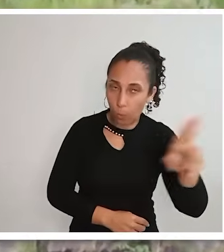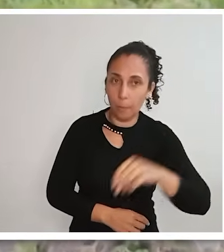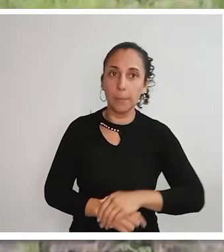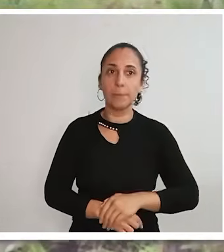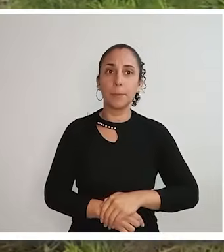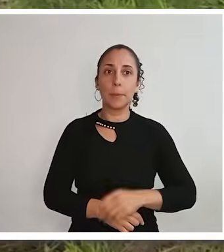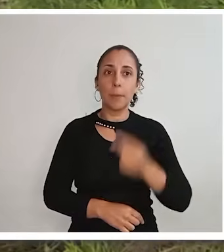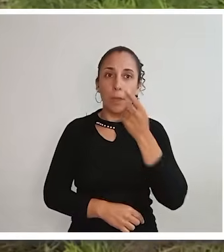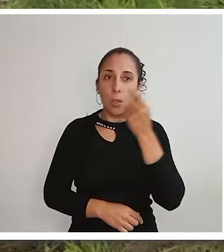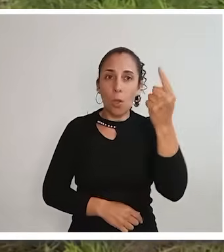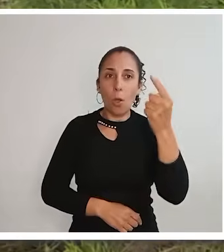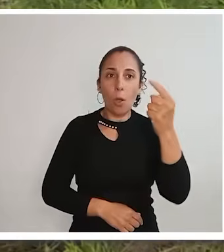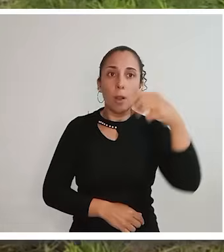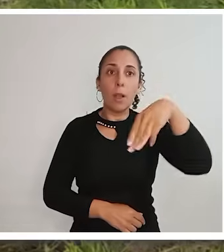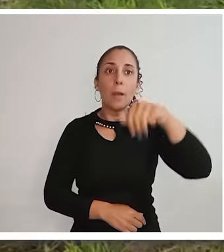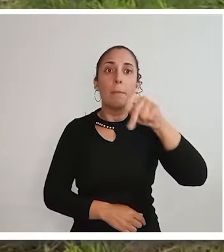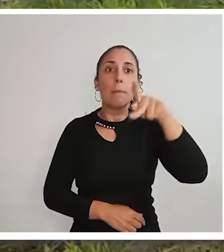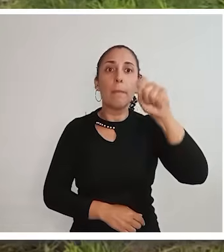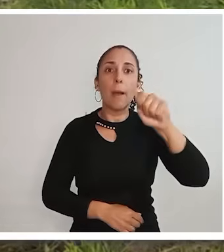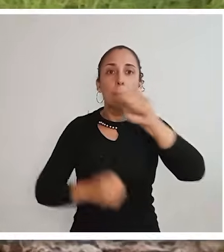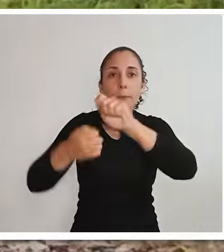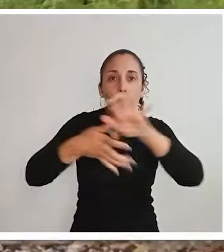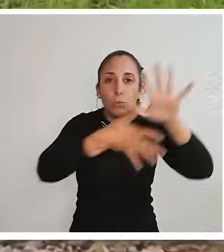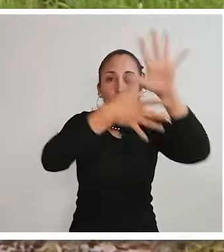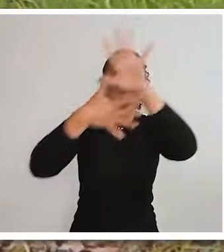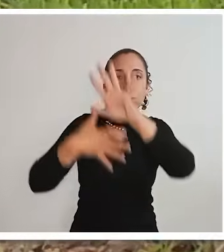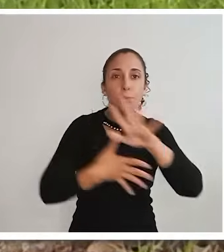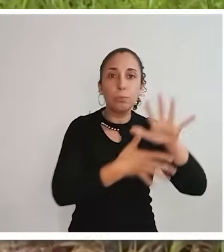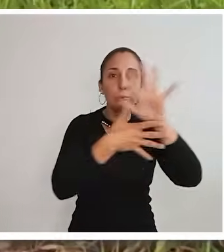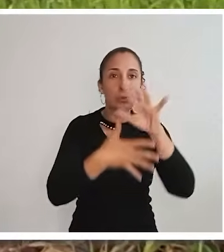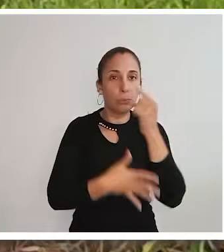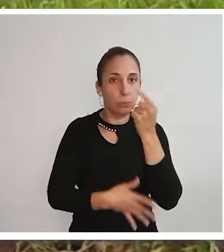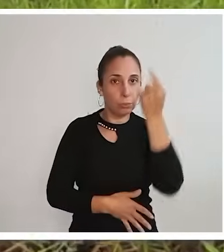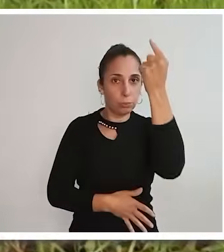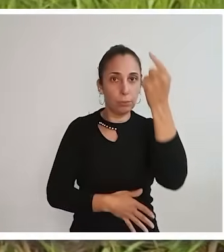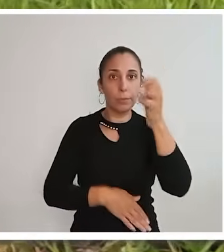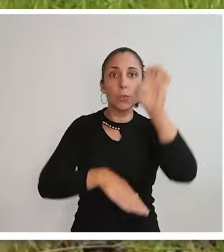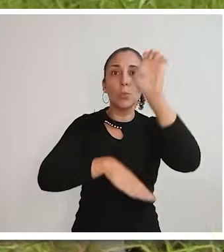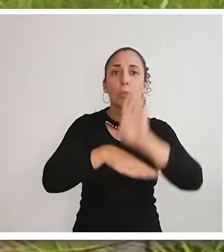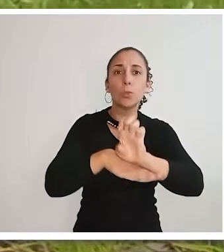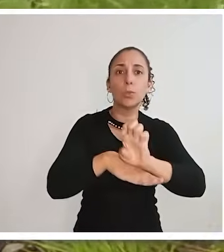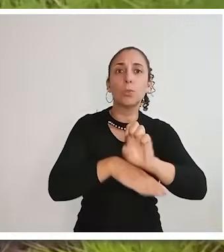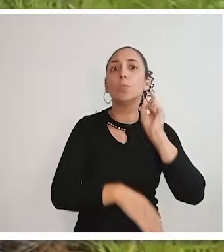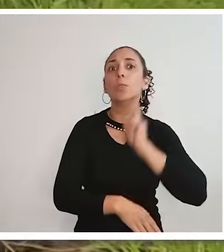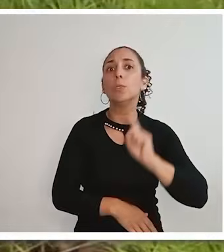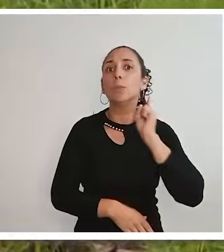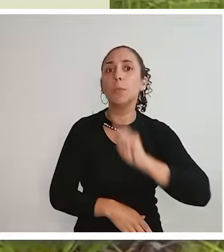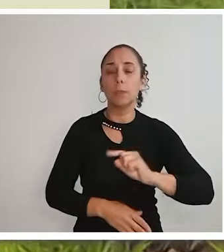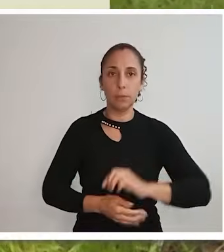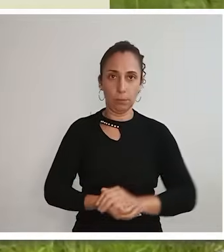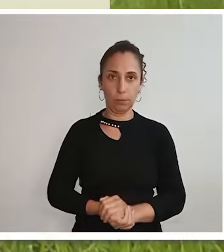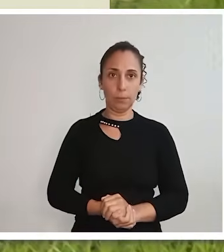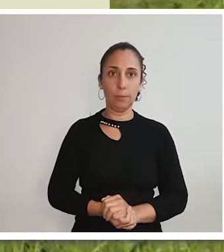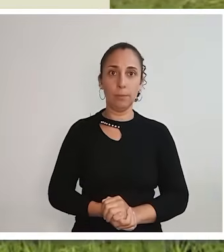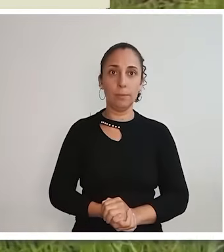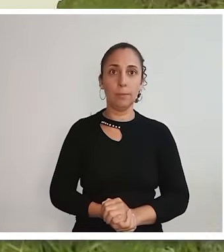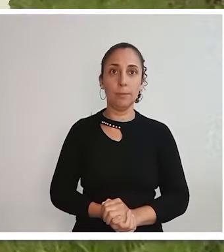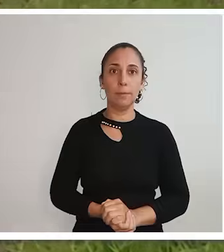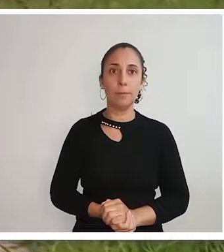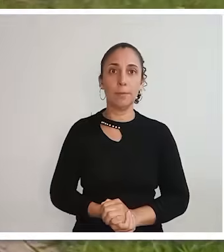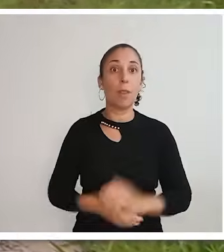vocês entenderem como que tudo isso aí funciona. Agora vamos lá. Produção, manda brasa, coloca aí o mapa do estado de Minas